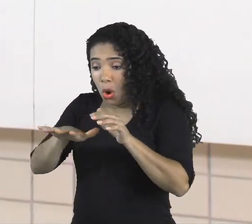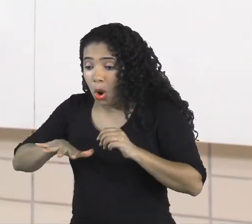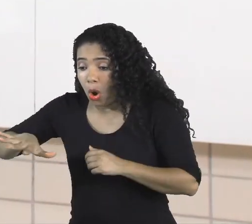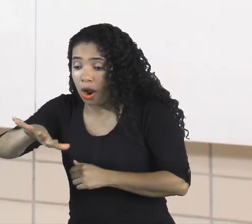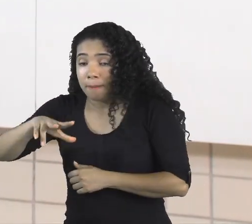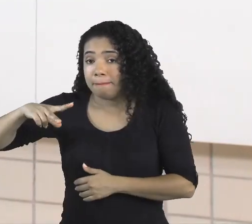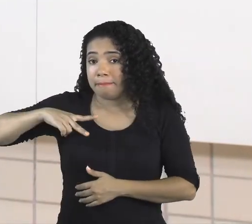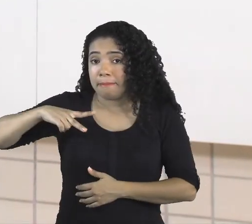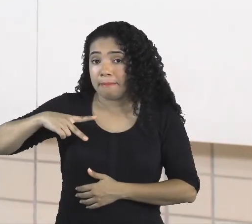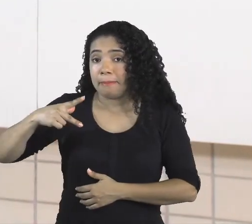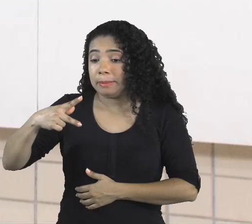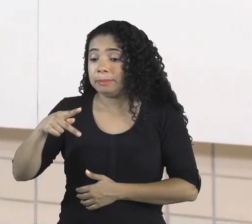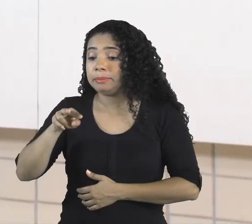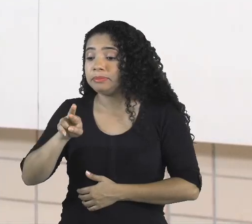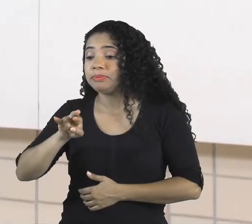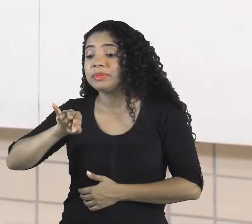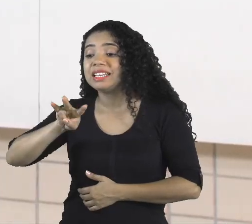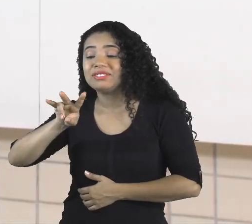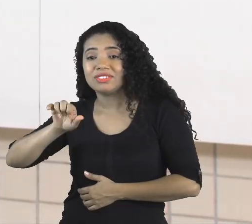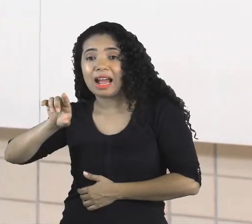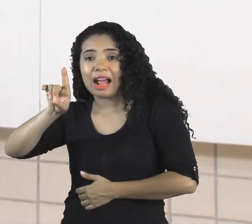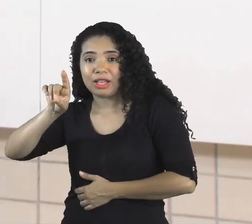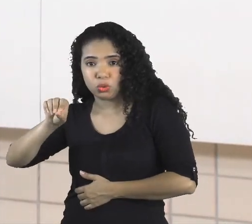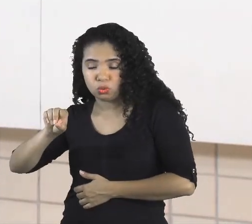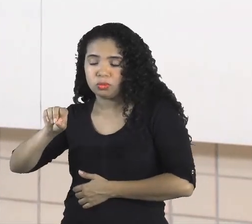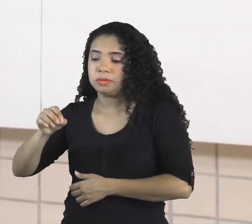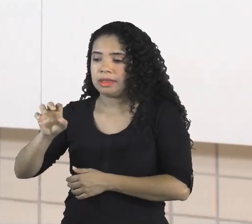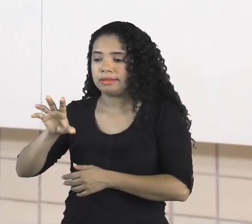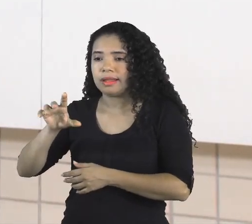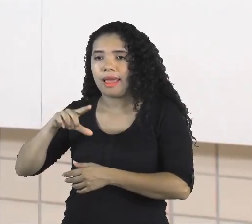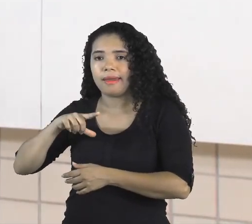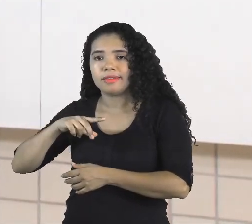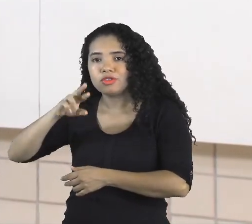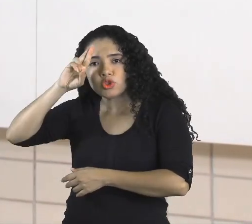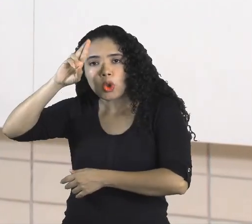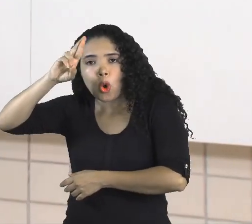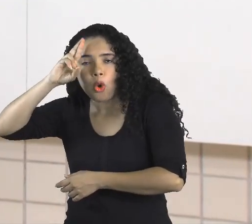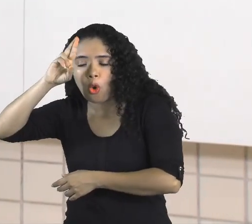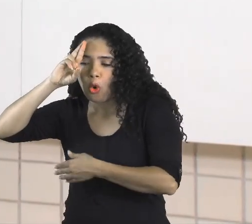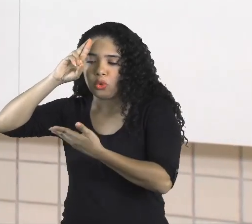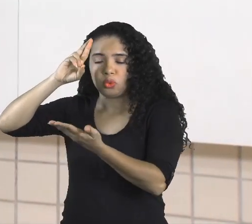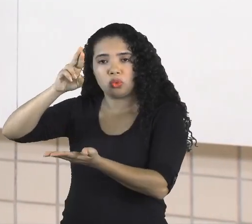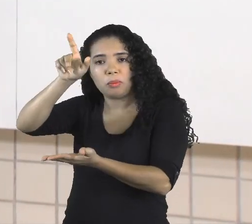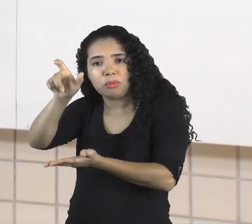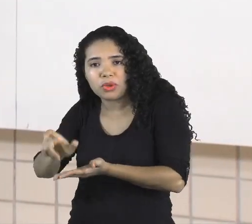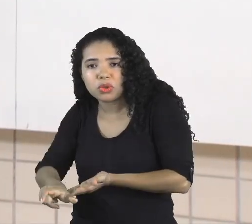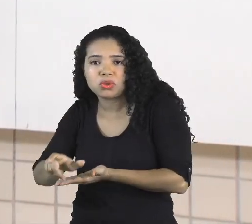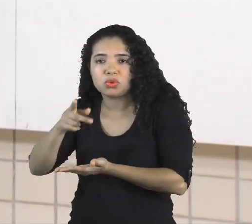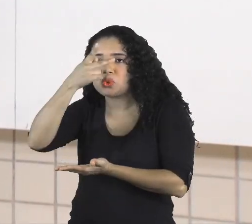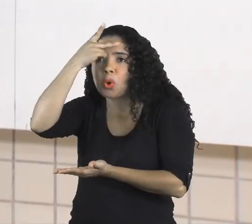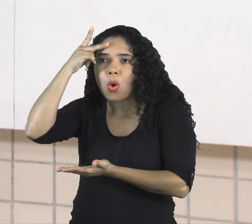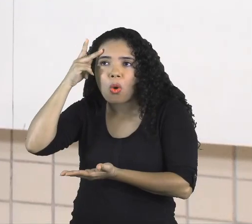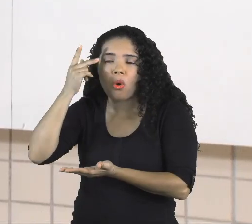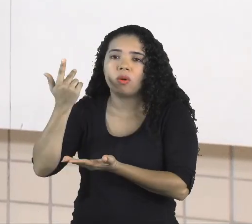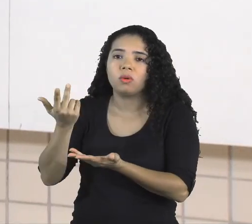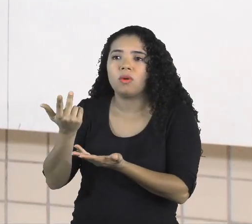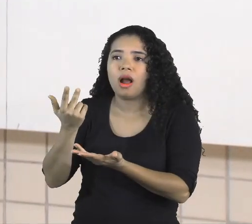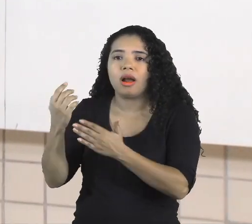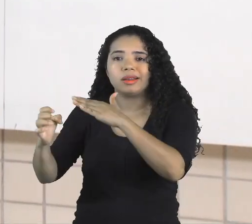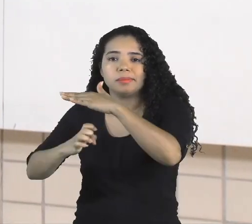uma pessoa, a uma empresa. São exemplos, casas, veja bem, casas.